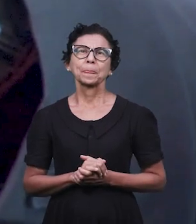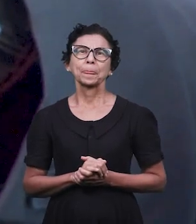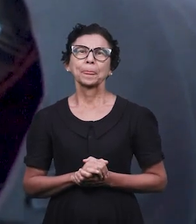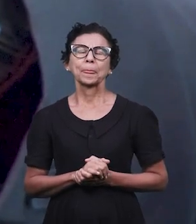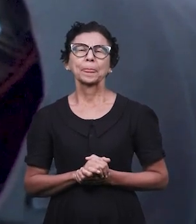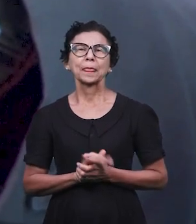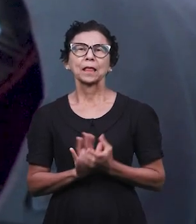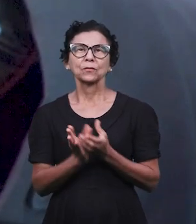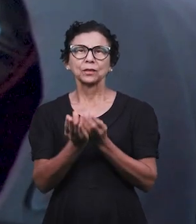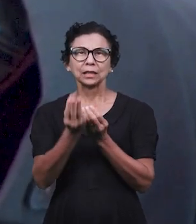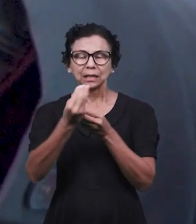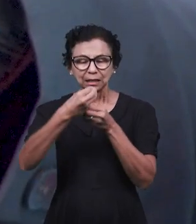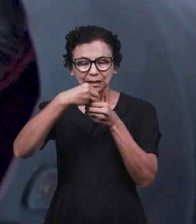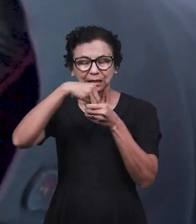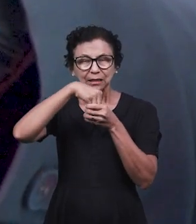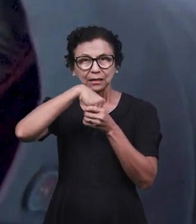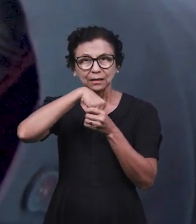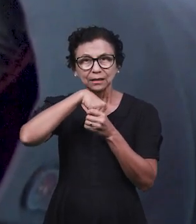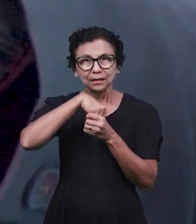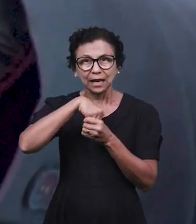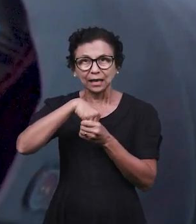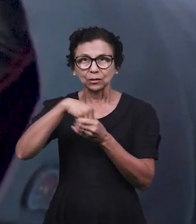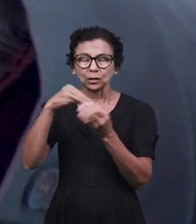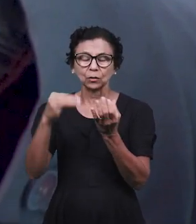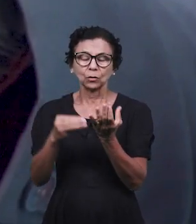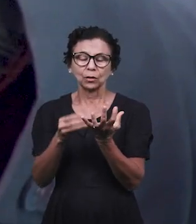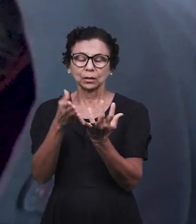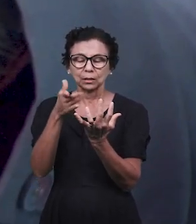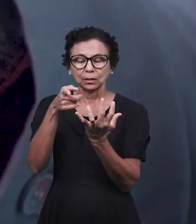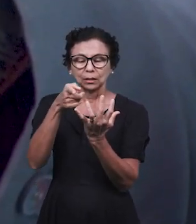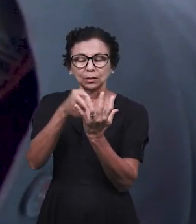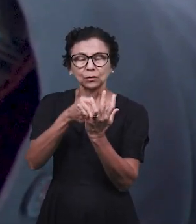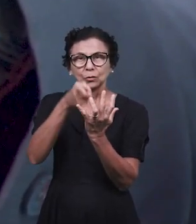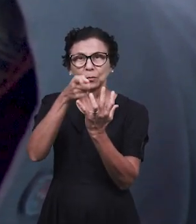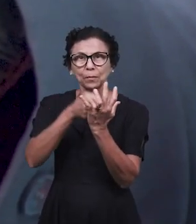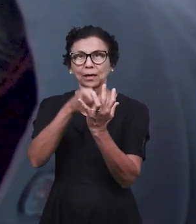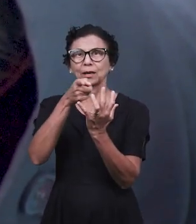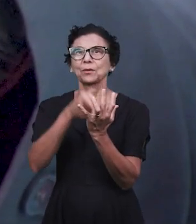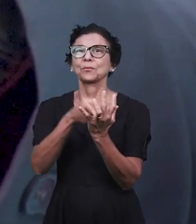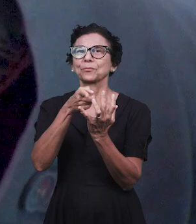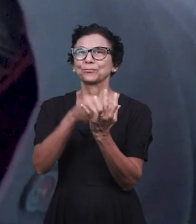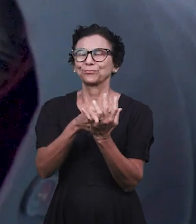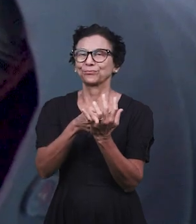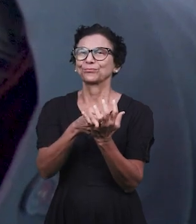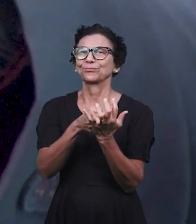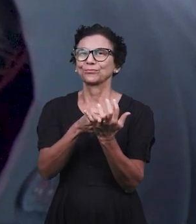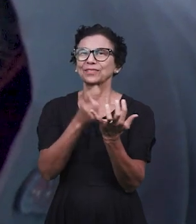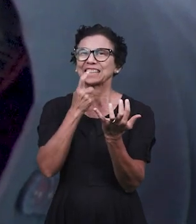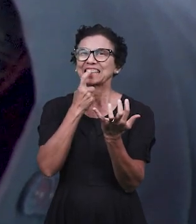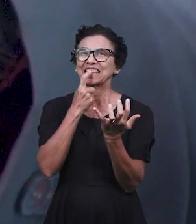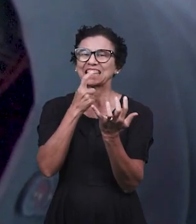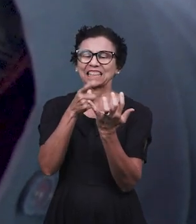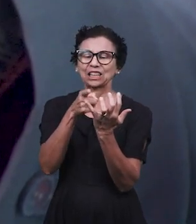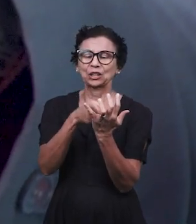gente chama aqui de interproximal essa parte do meio de um dente para o outro. E aí, sabe o que vai acontecer?